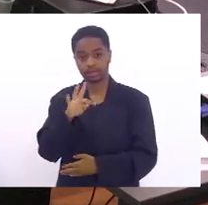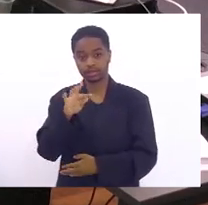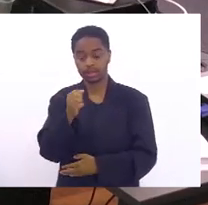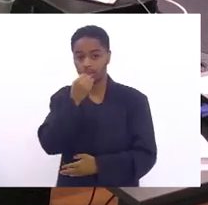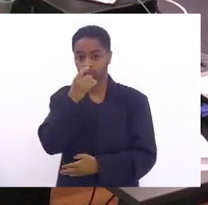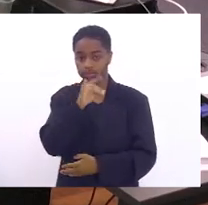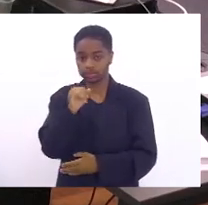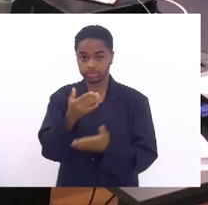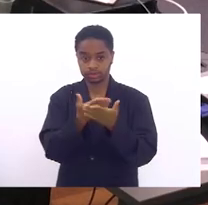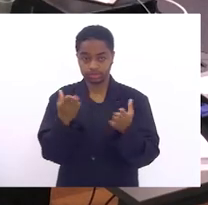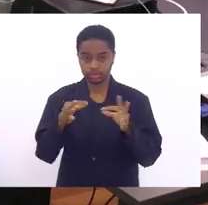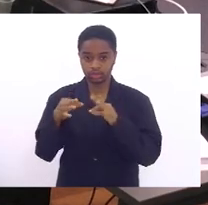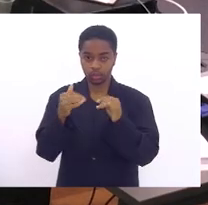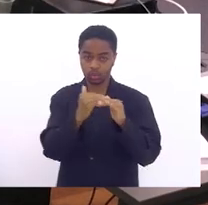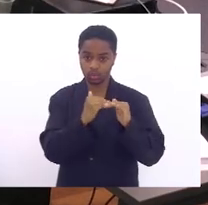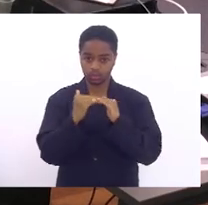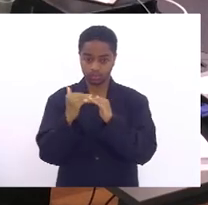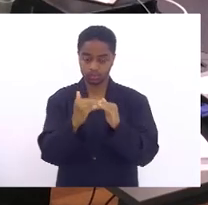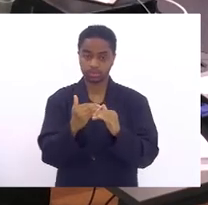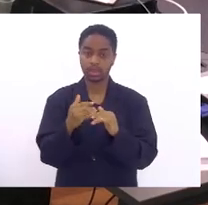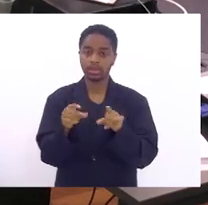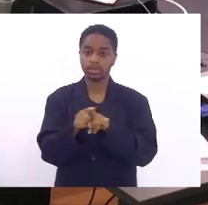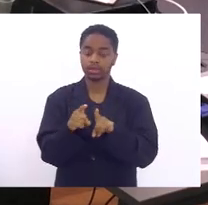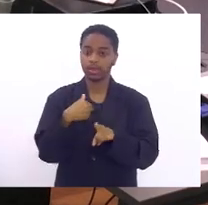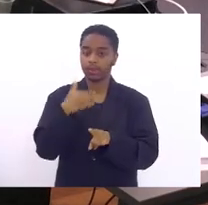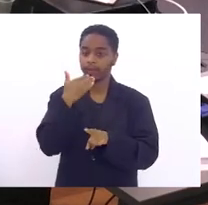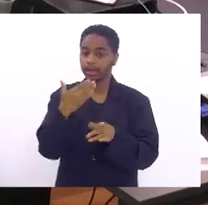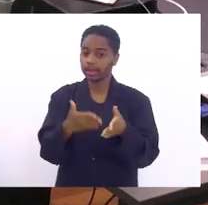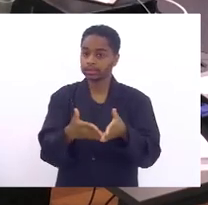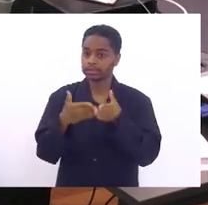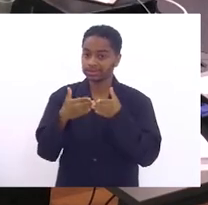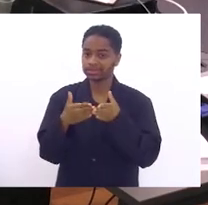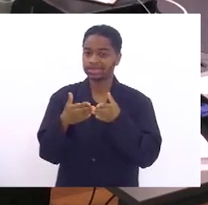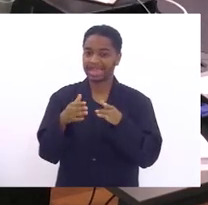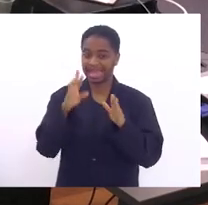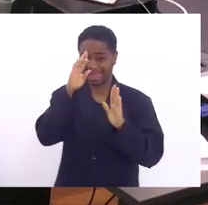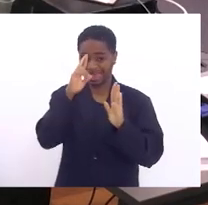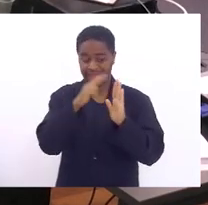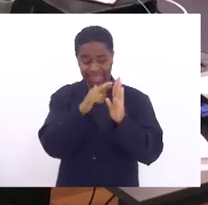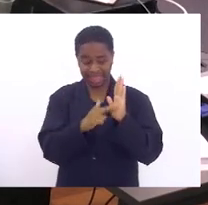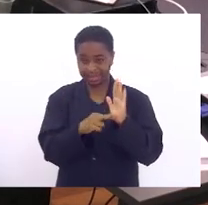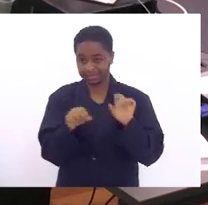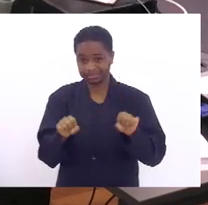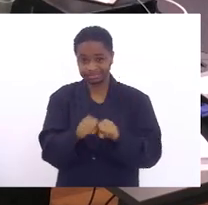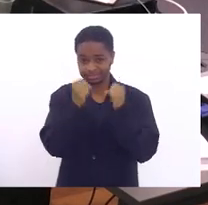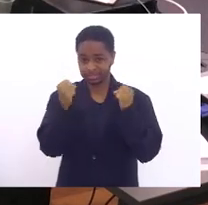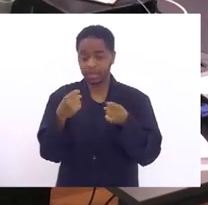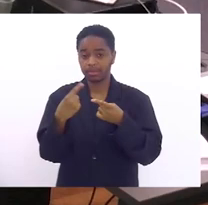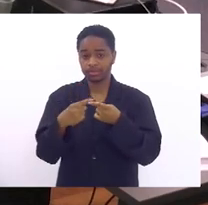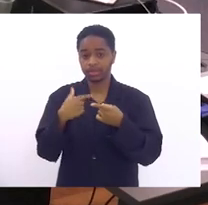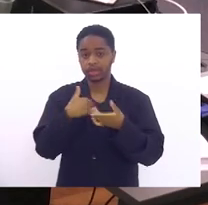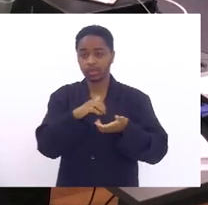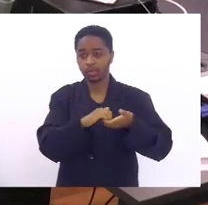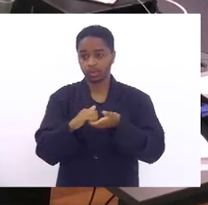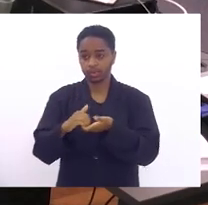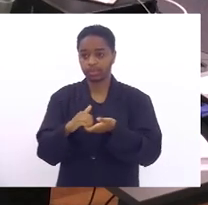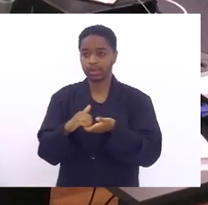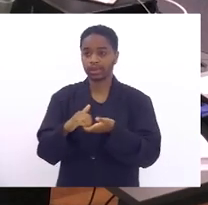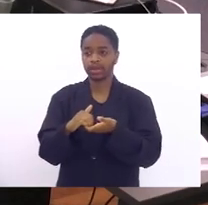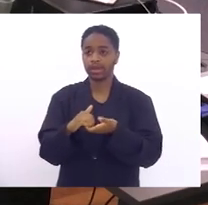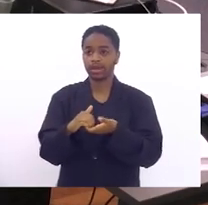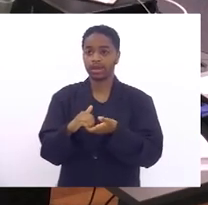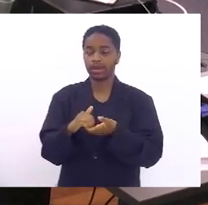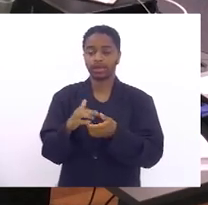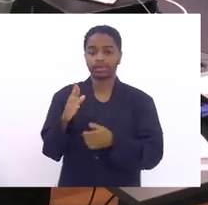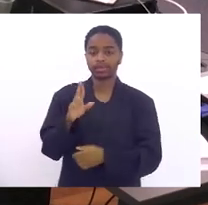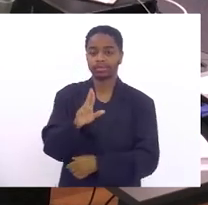todas todos e todes eu peço licença aqui para quebrar o protocolo vou cumprimentar essa mesa na pessoa da Michele a